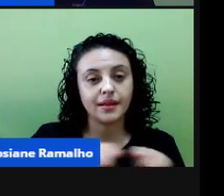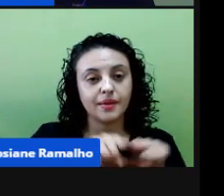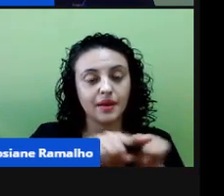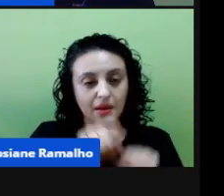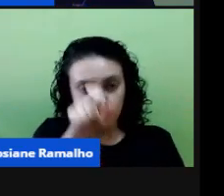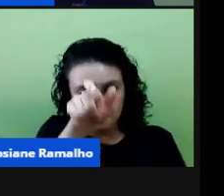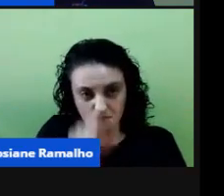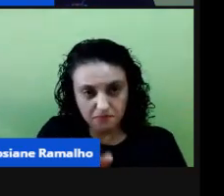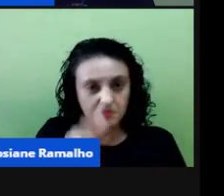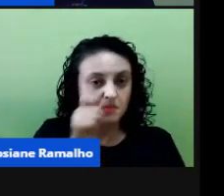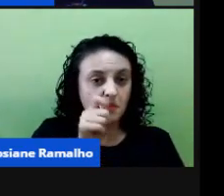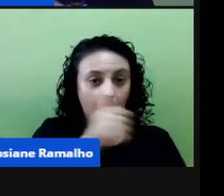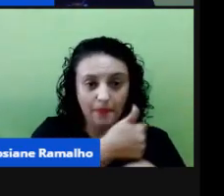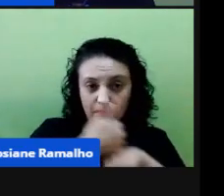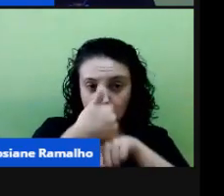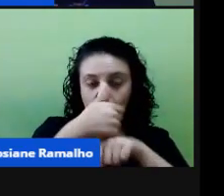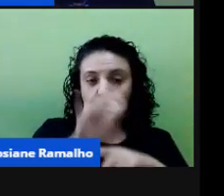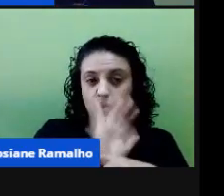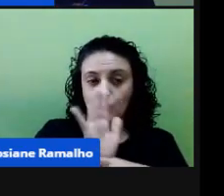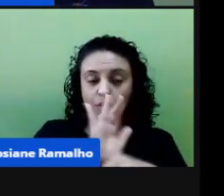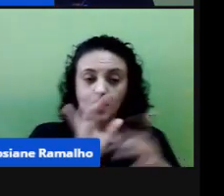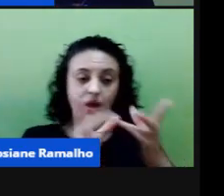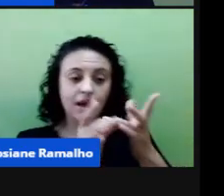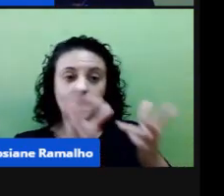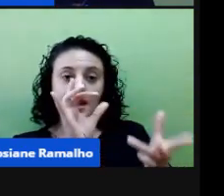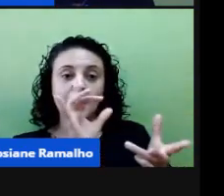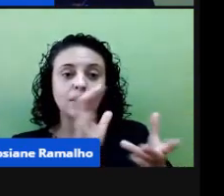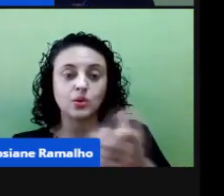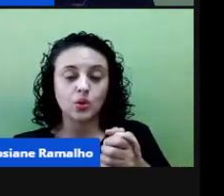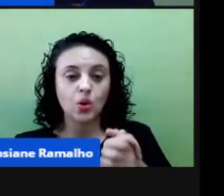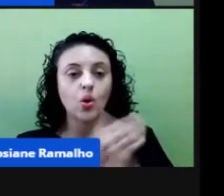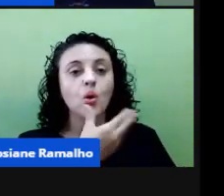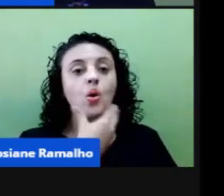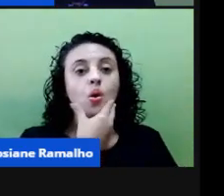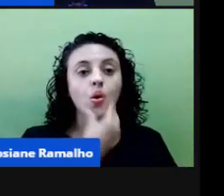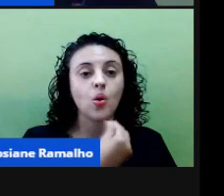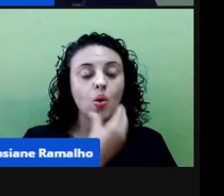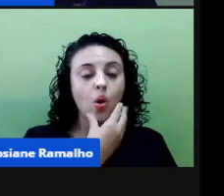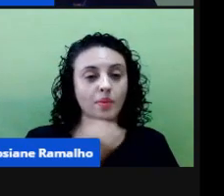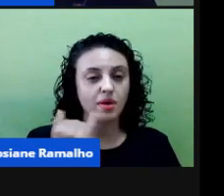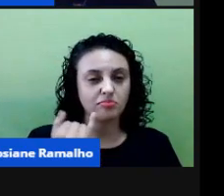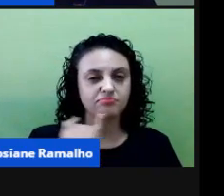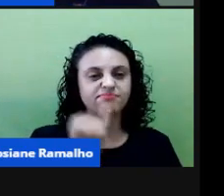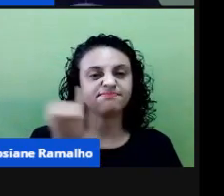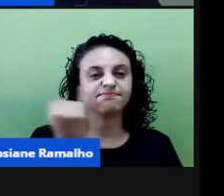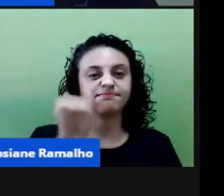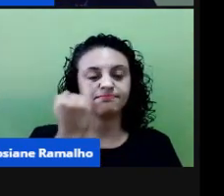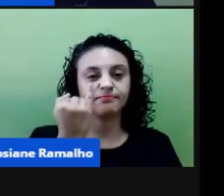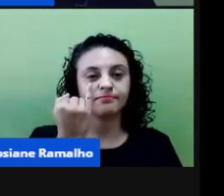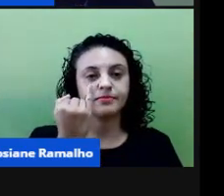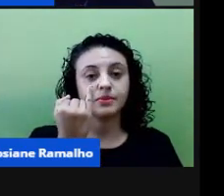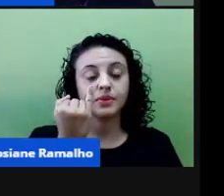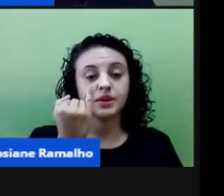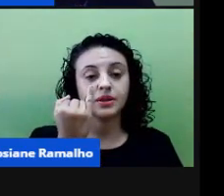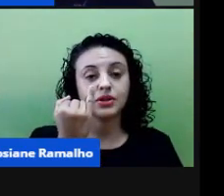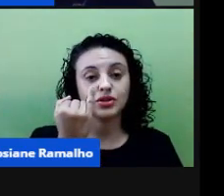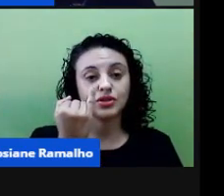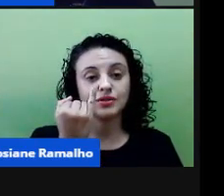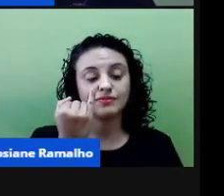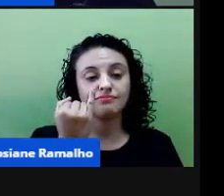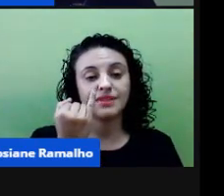com um figurão na época e ele teria comprado todas as cópias e escondido as cópias e não deixado